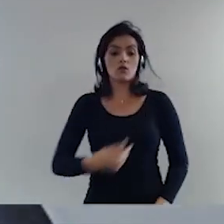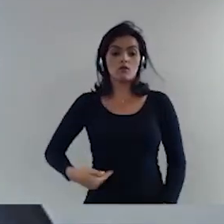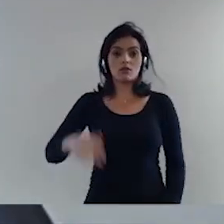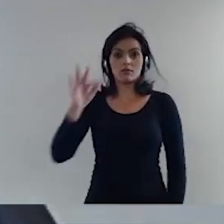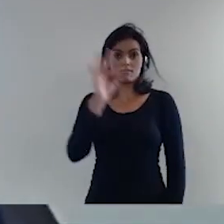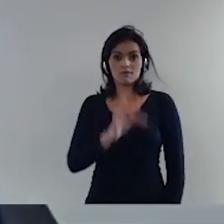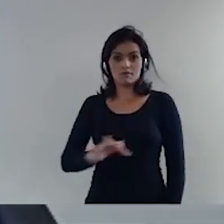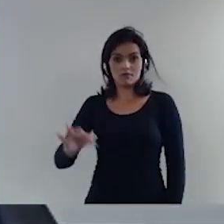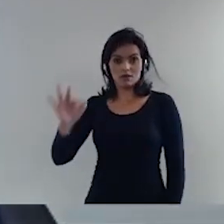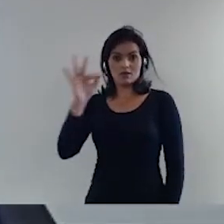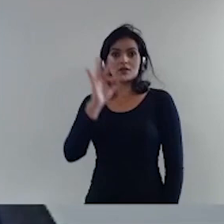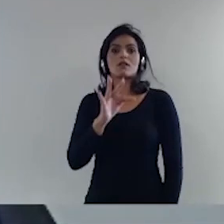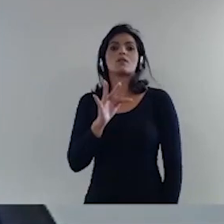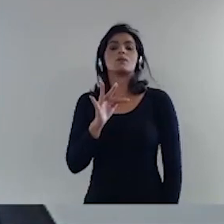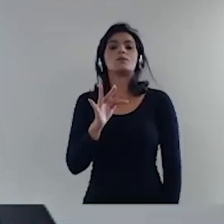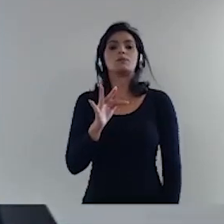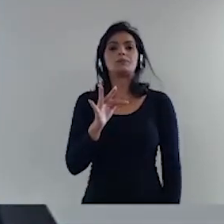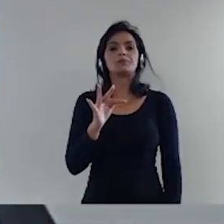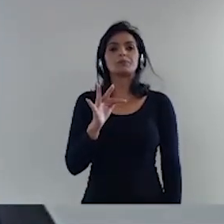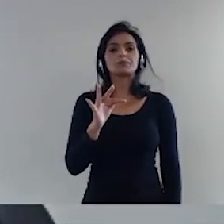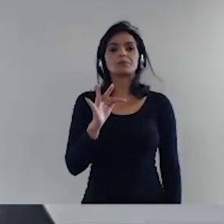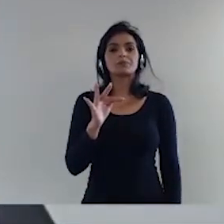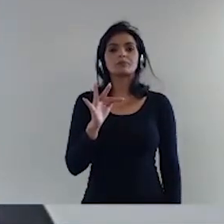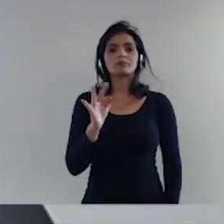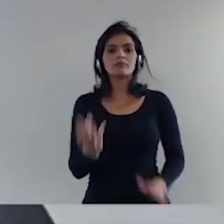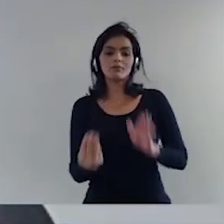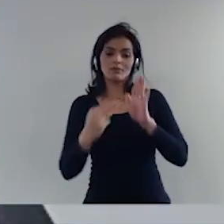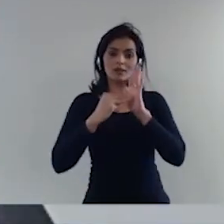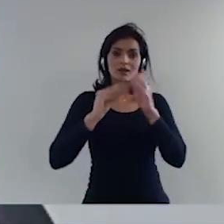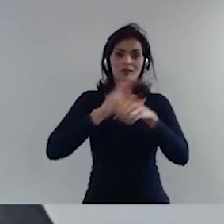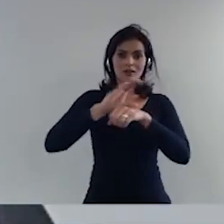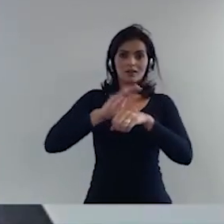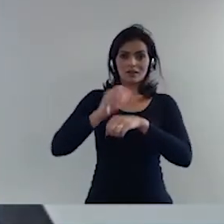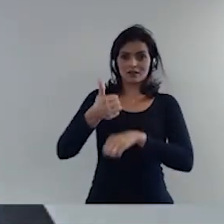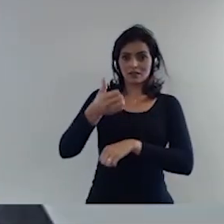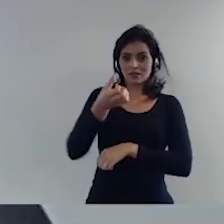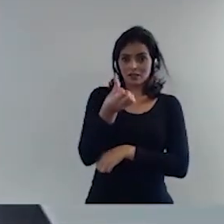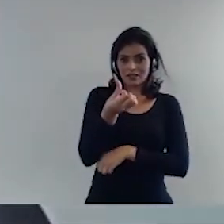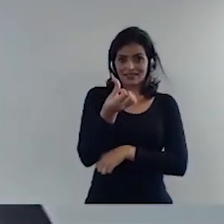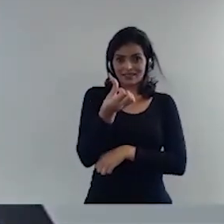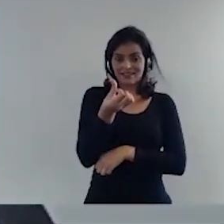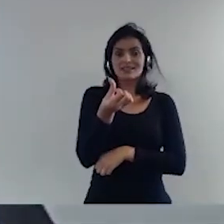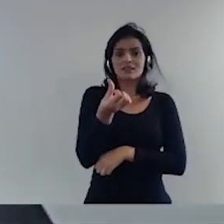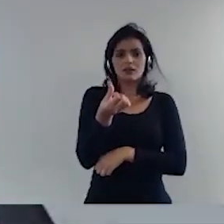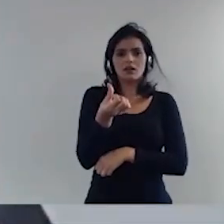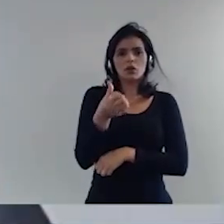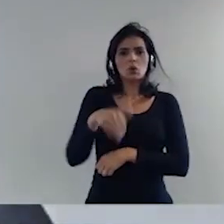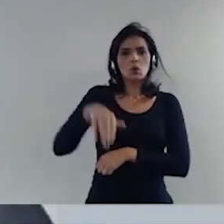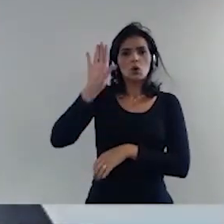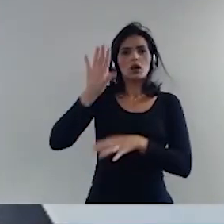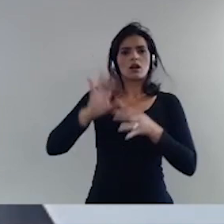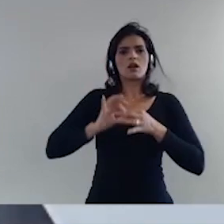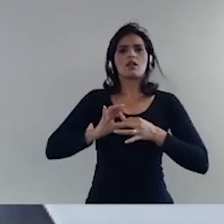federal, com esta emenda constitucional 106, foi ainda mais liberado